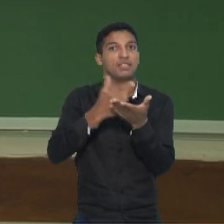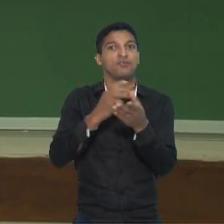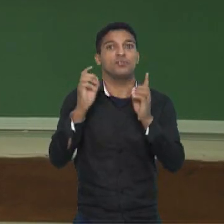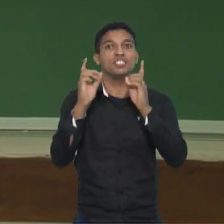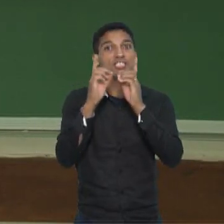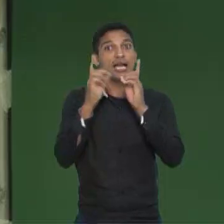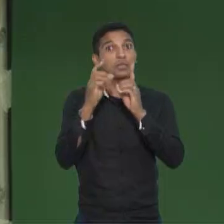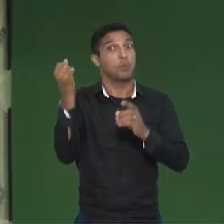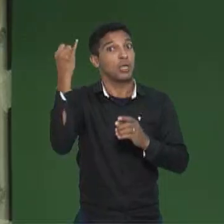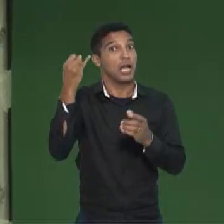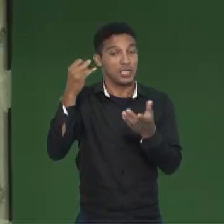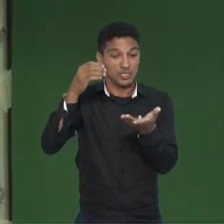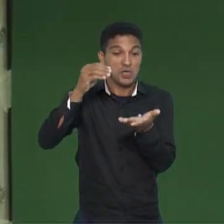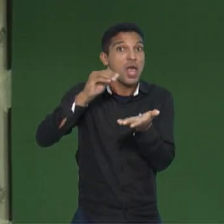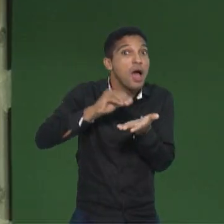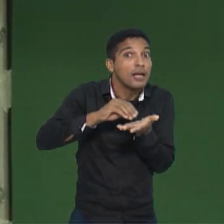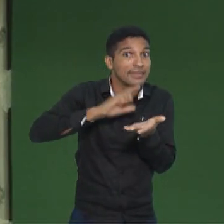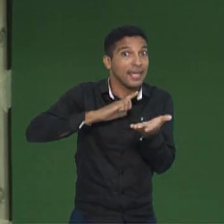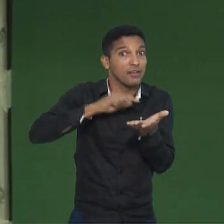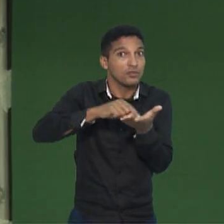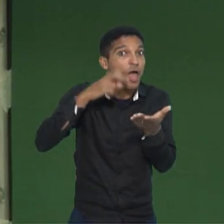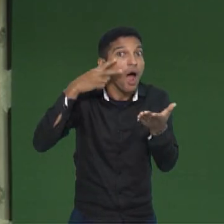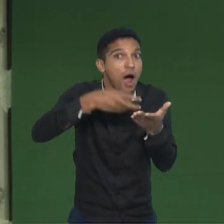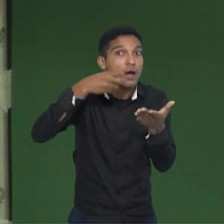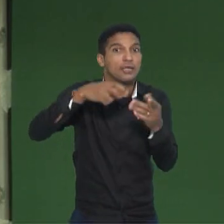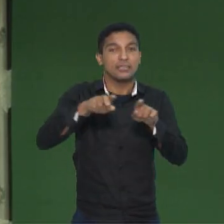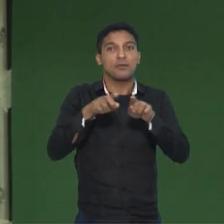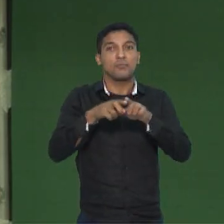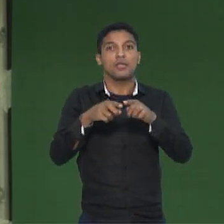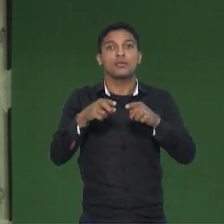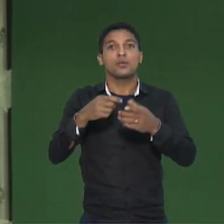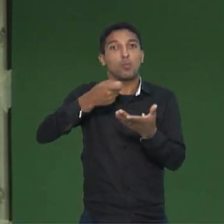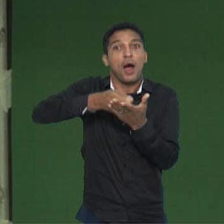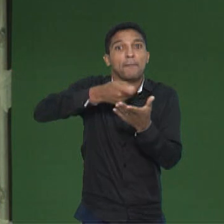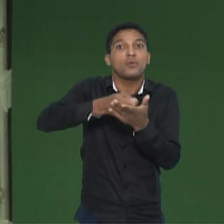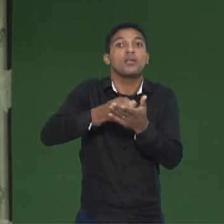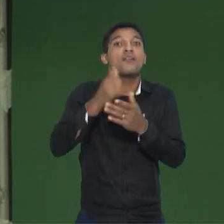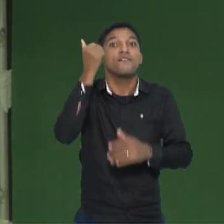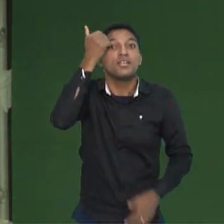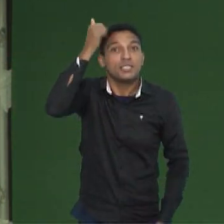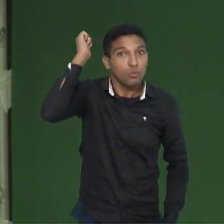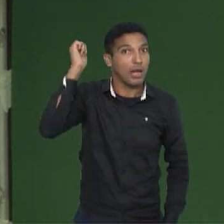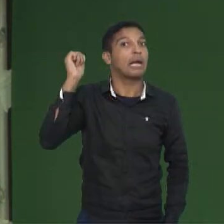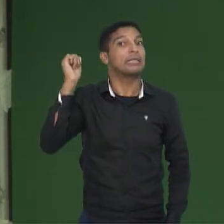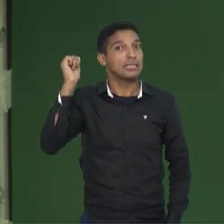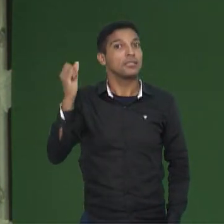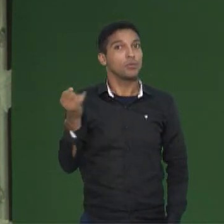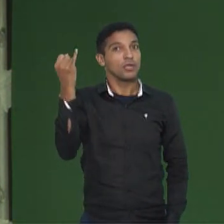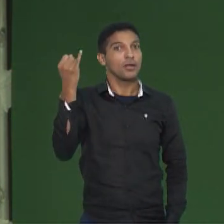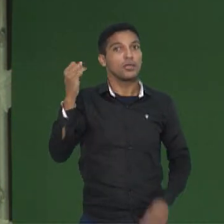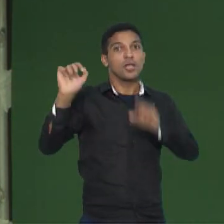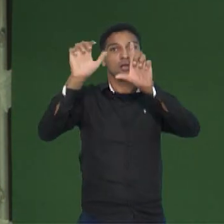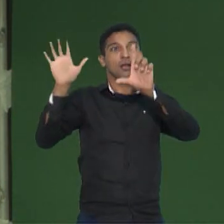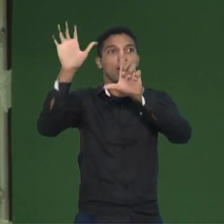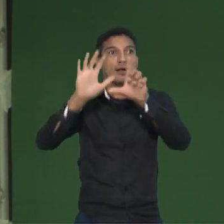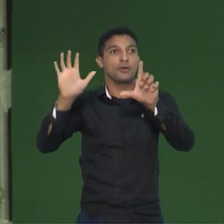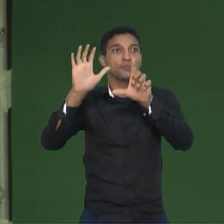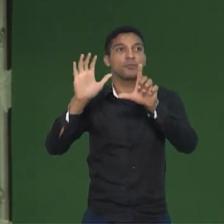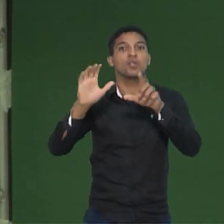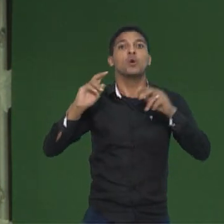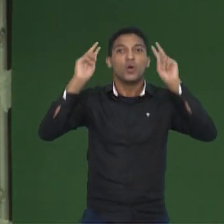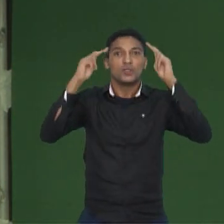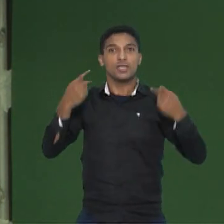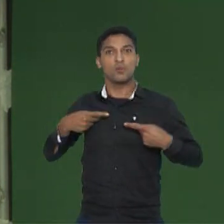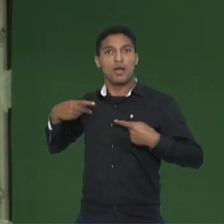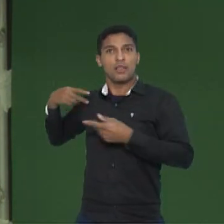claro, nos vestibulares. Por isso que eu coloquei essa imagem de satélite aí do período paleolítico, que mostra onde o ser humano, de uma escala